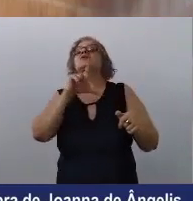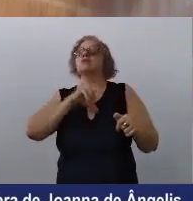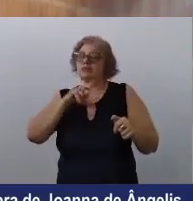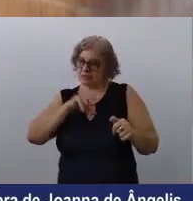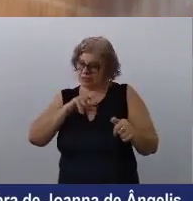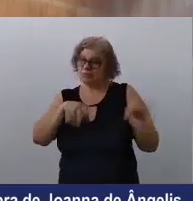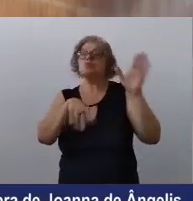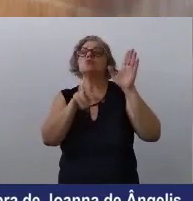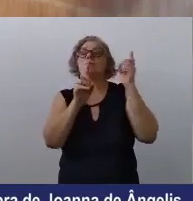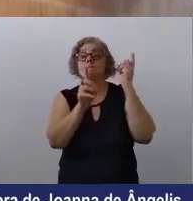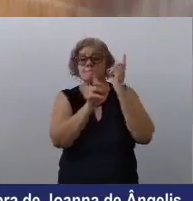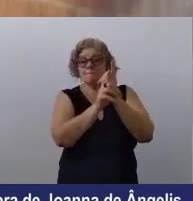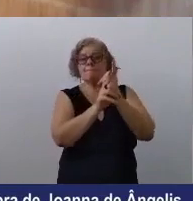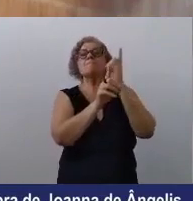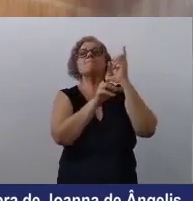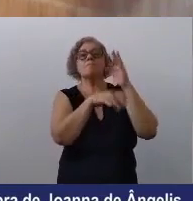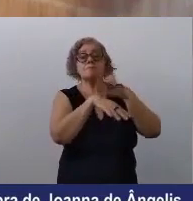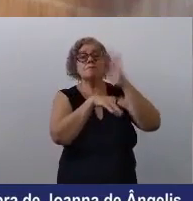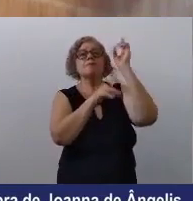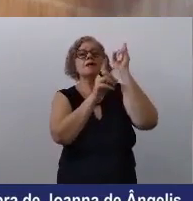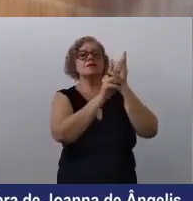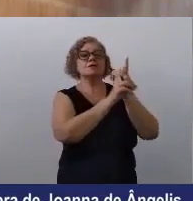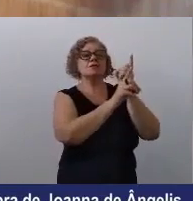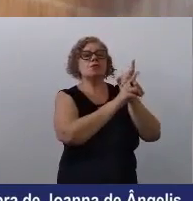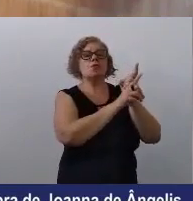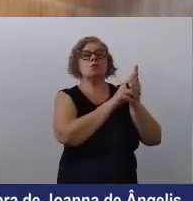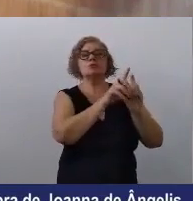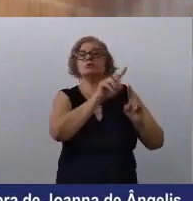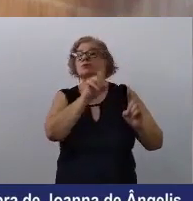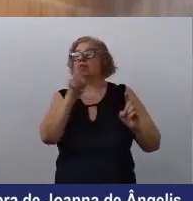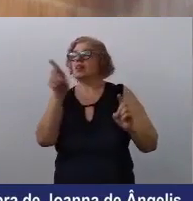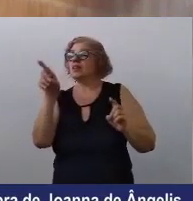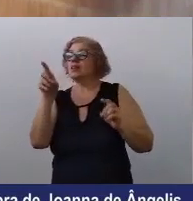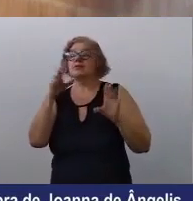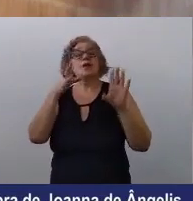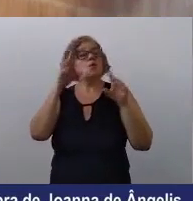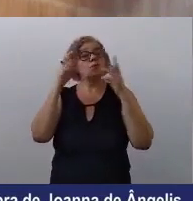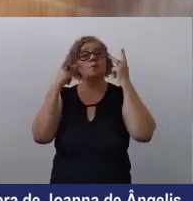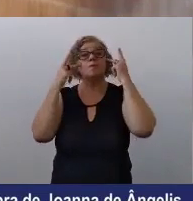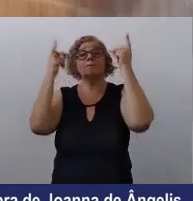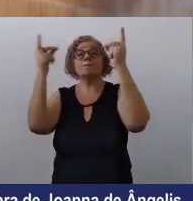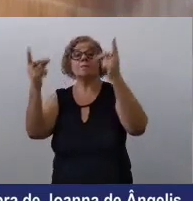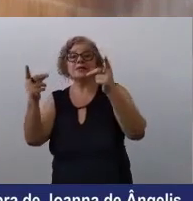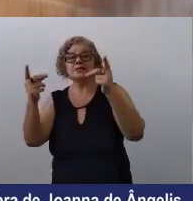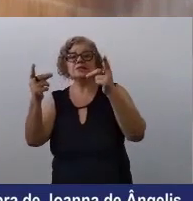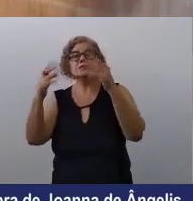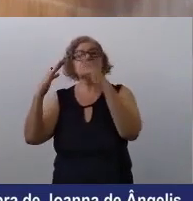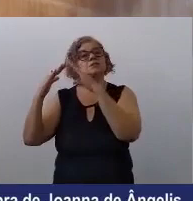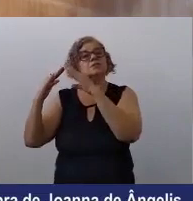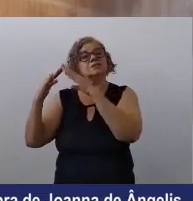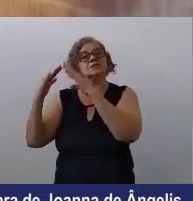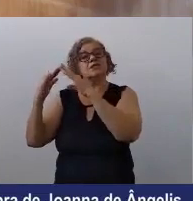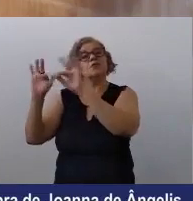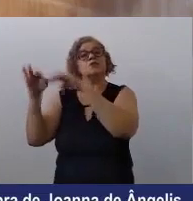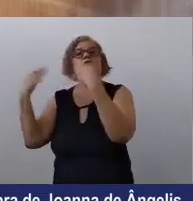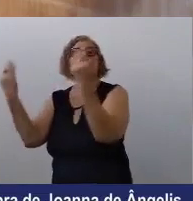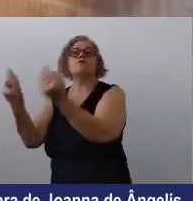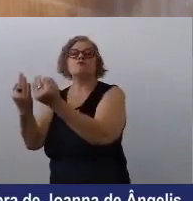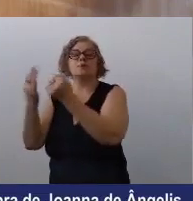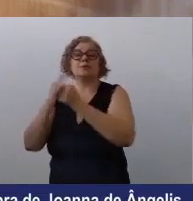Não faltarão oportunidades, mas não descuide do vínculo que tens junto ao teu